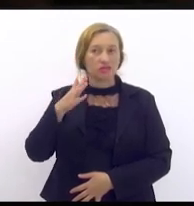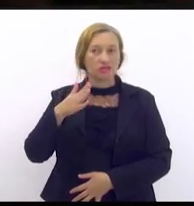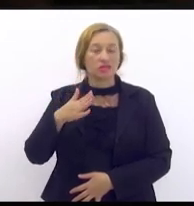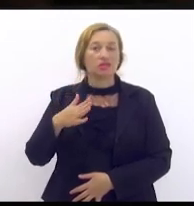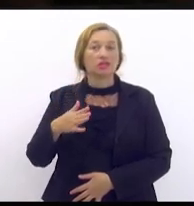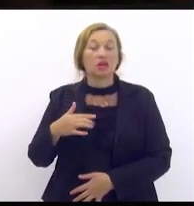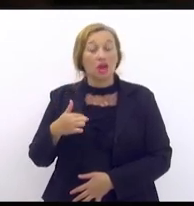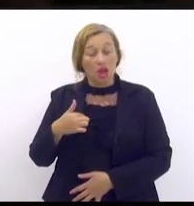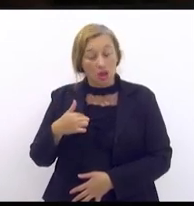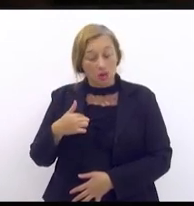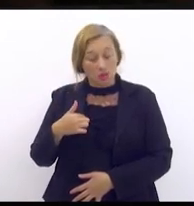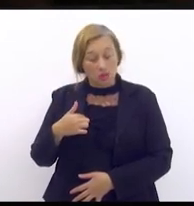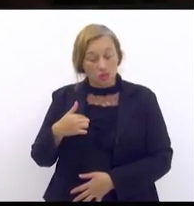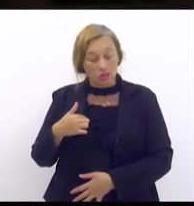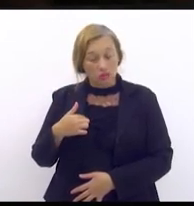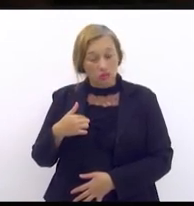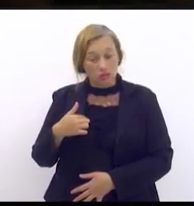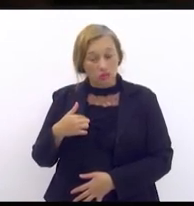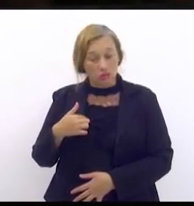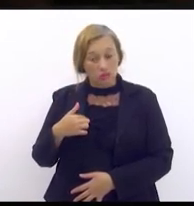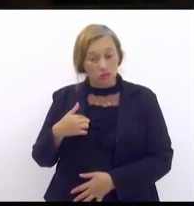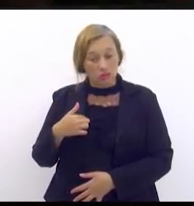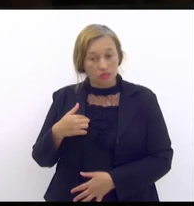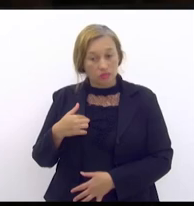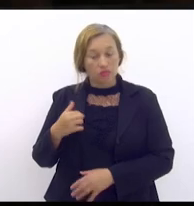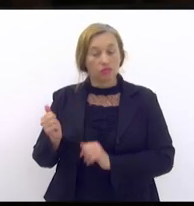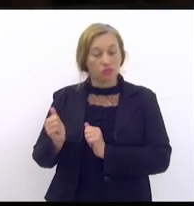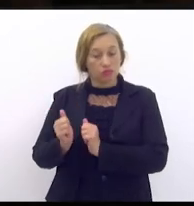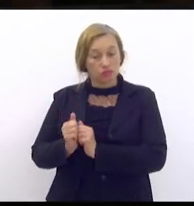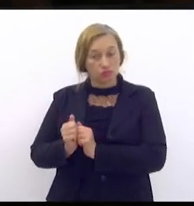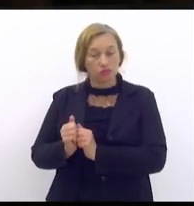e tendo eu como ator coadjuvante.